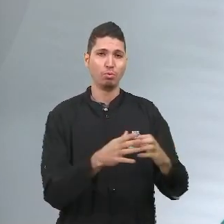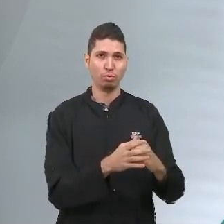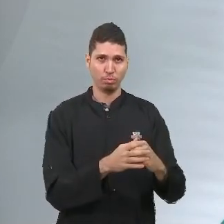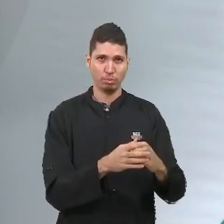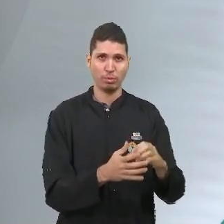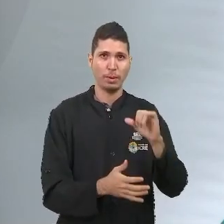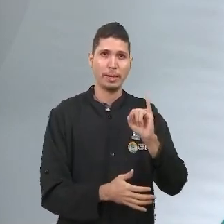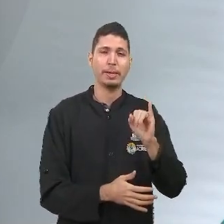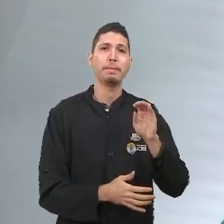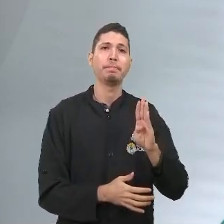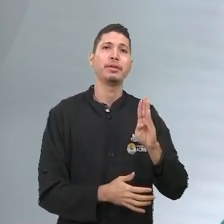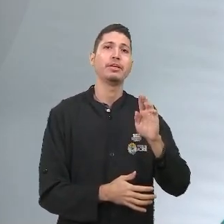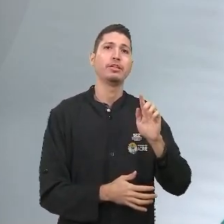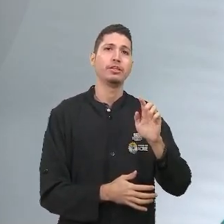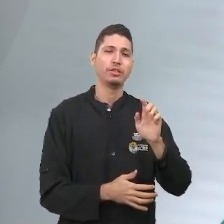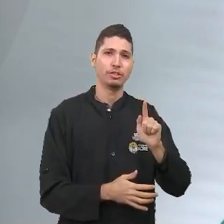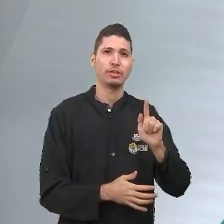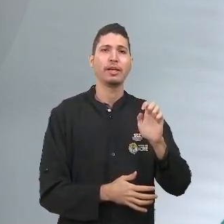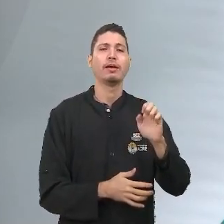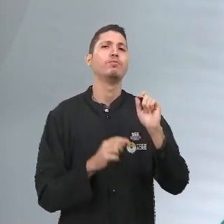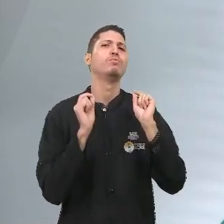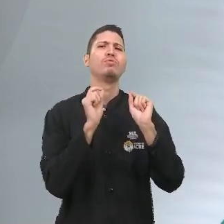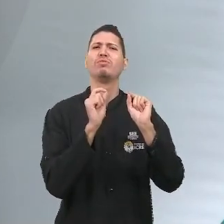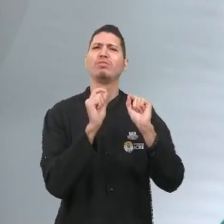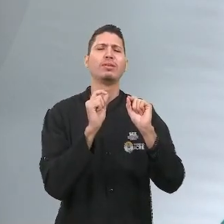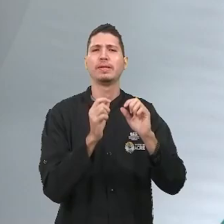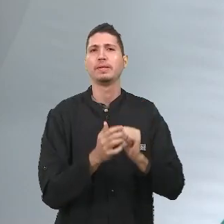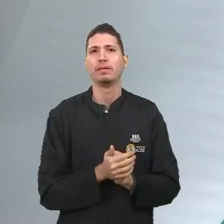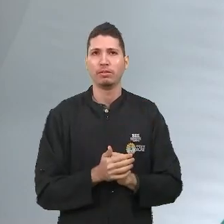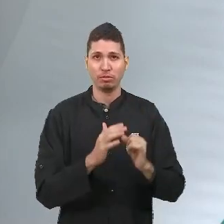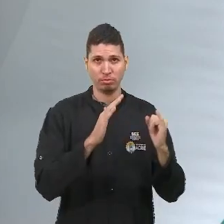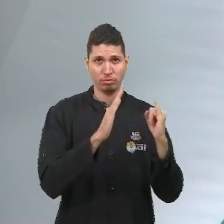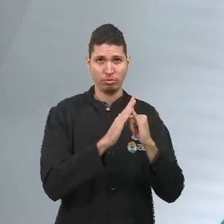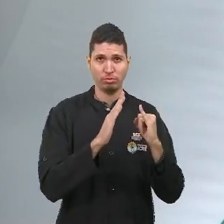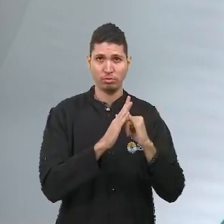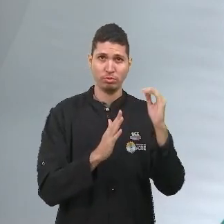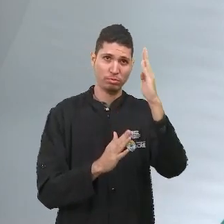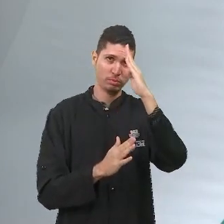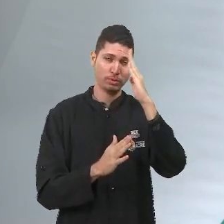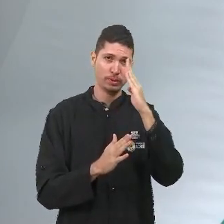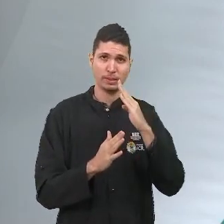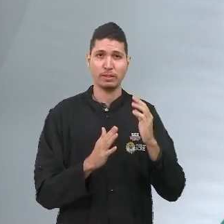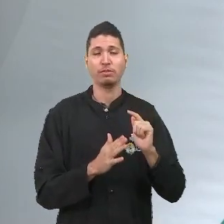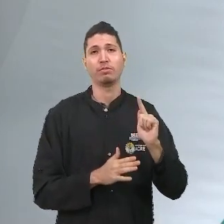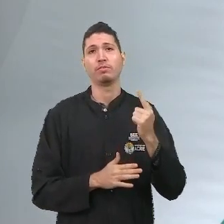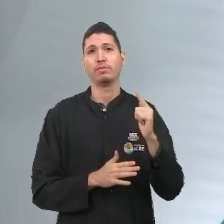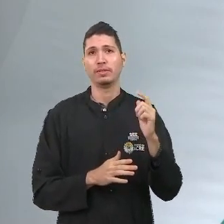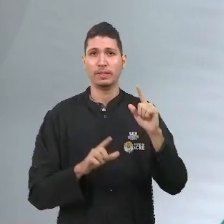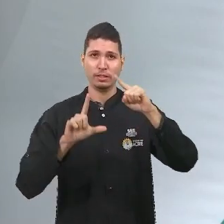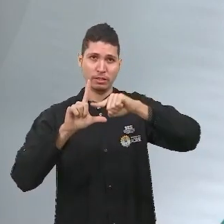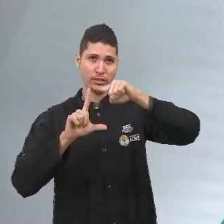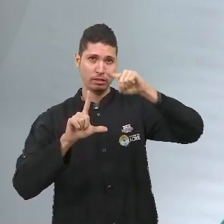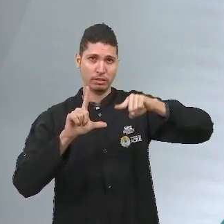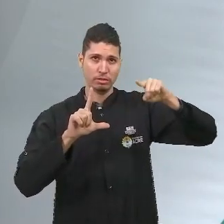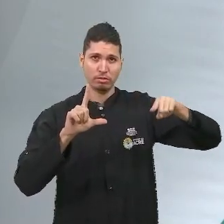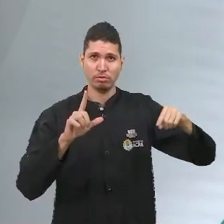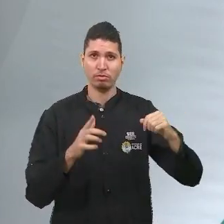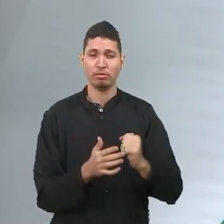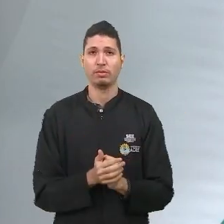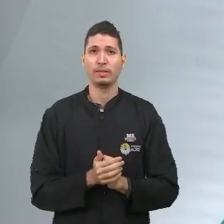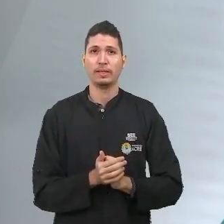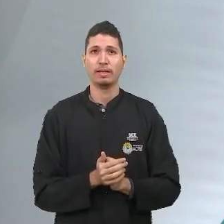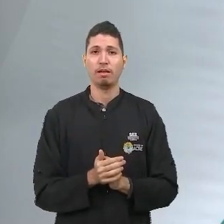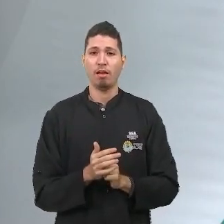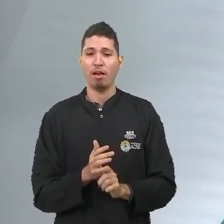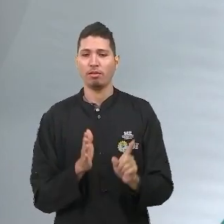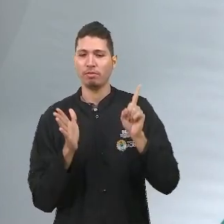IBGE. O que é o IBGE? Instituto Brasileiro de Geografia e Estatística. Então, o Brasil, quem faz esse estudo